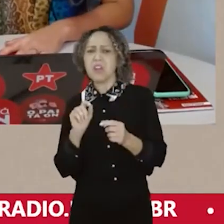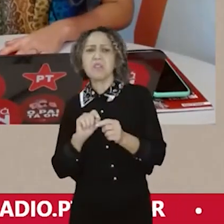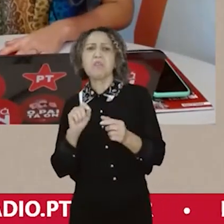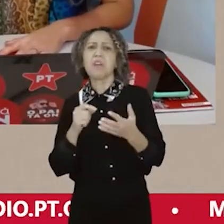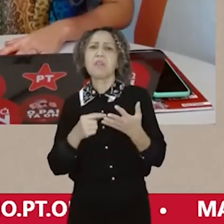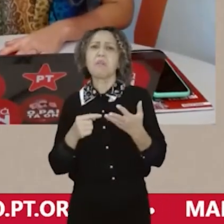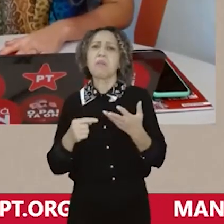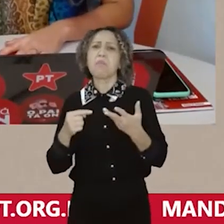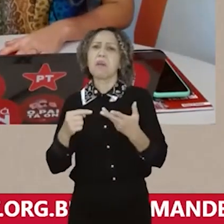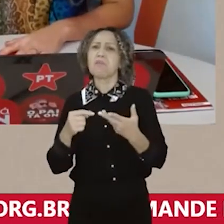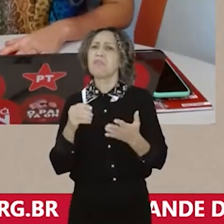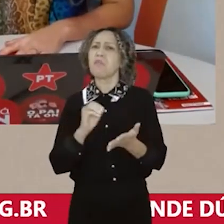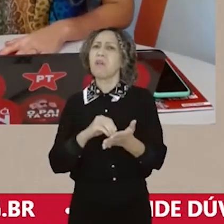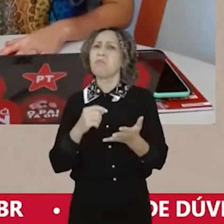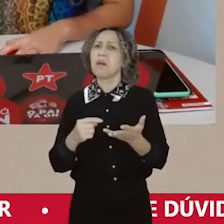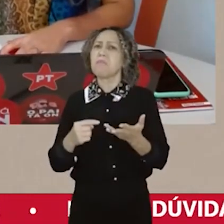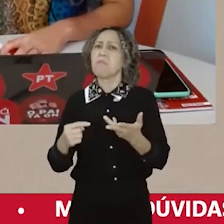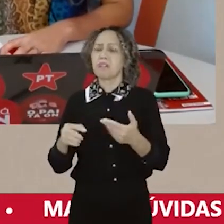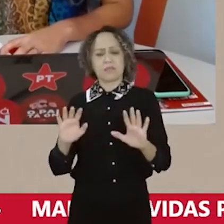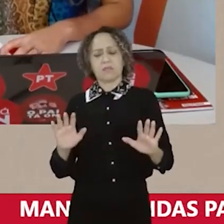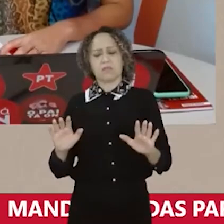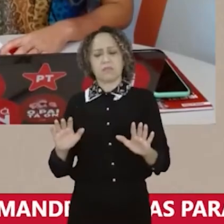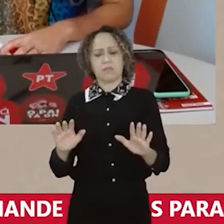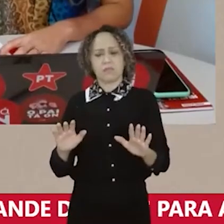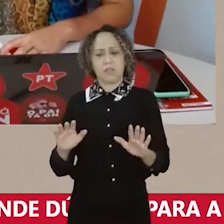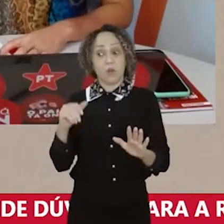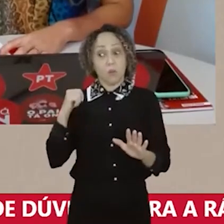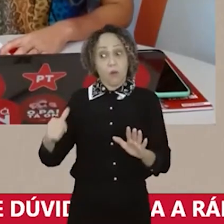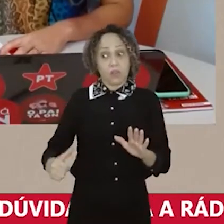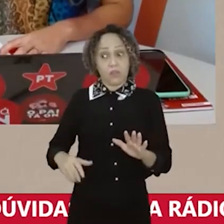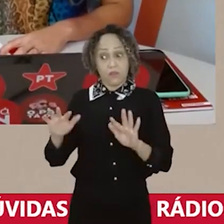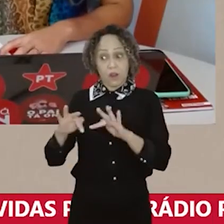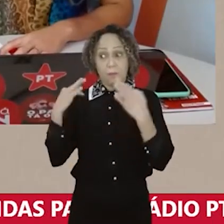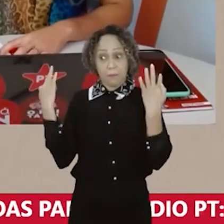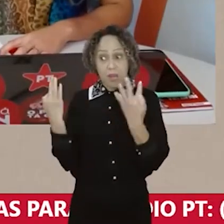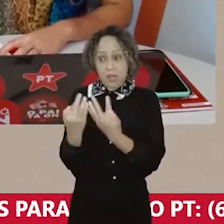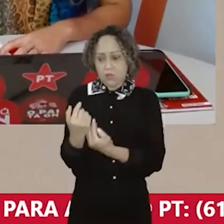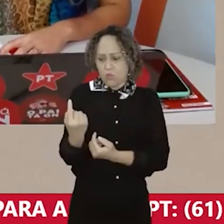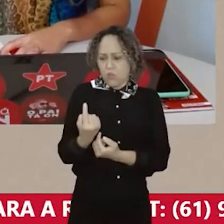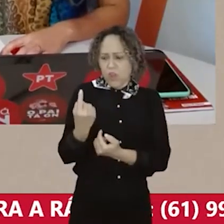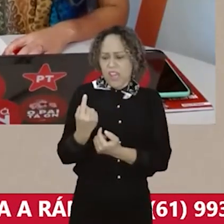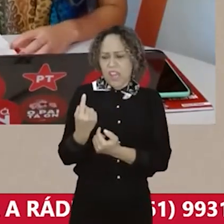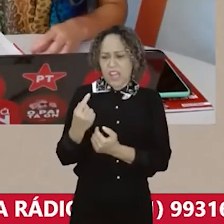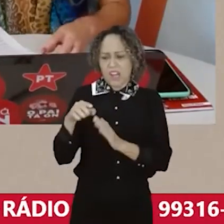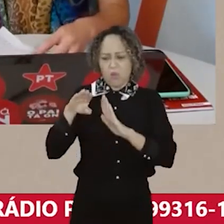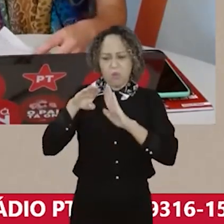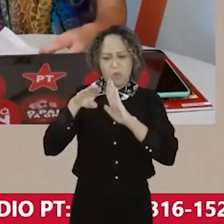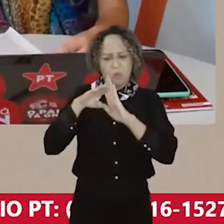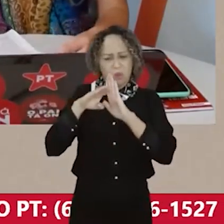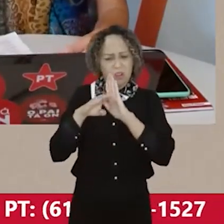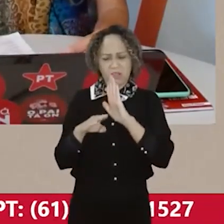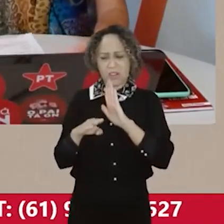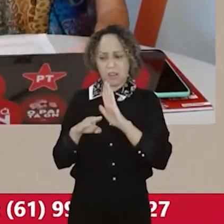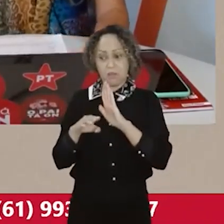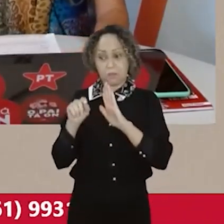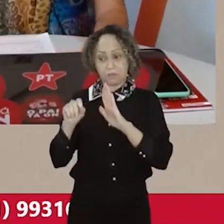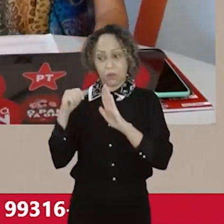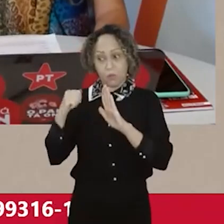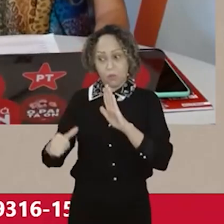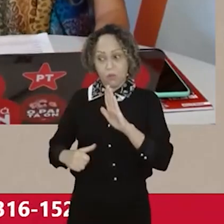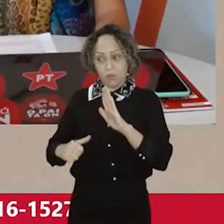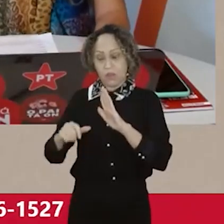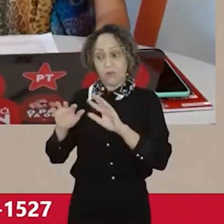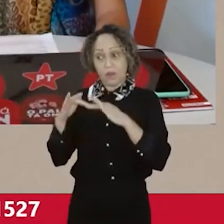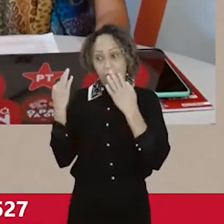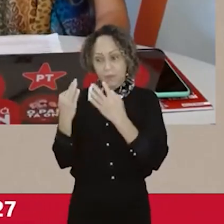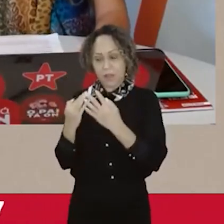Família não fez aquilo. Não é um programa só, como eu tinha dito, né? Bolsa Família é um programa que tem um objetivo, complementação